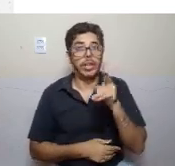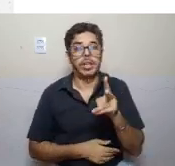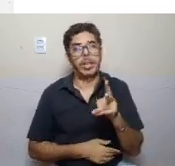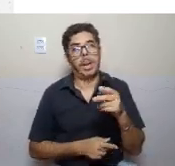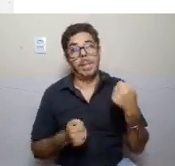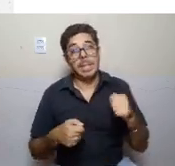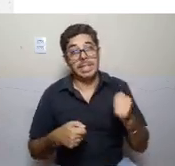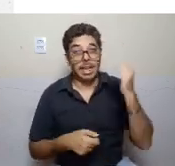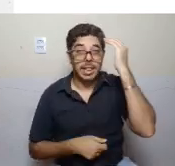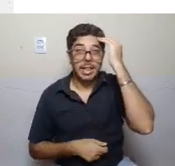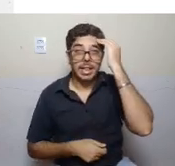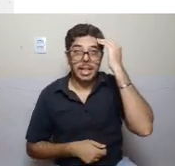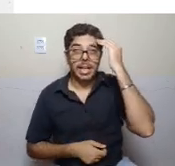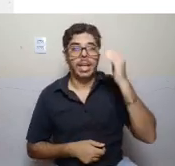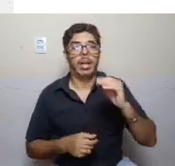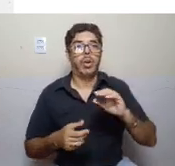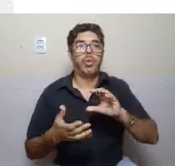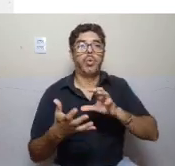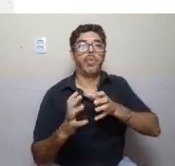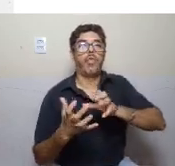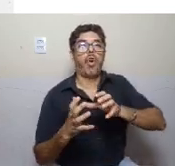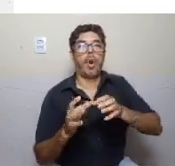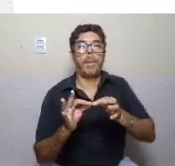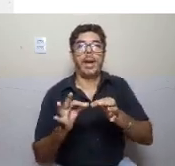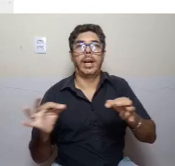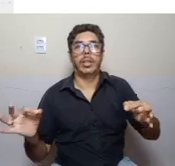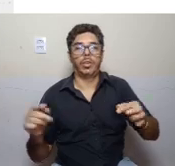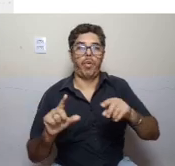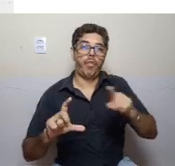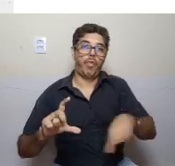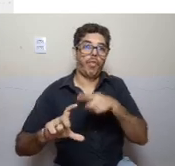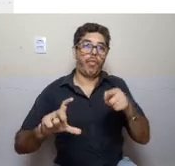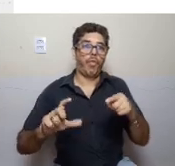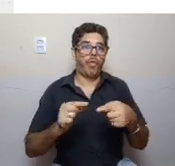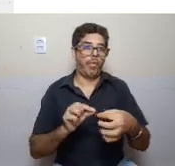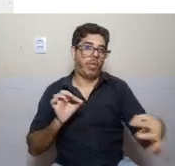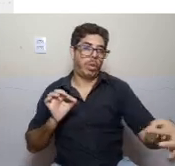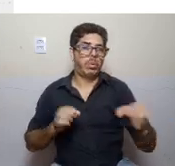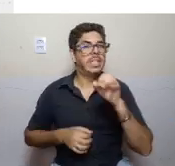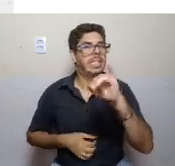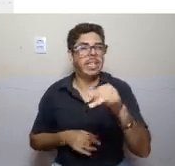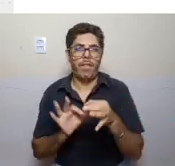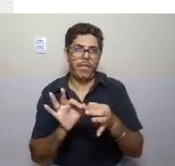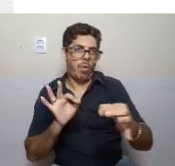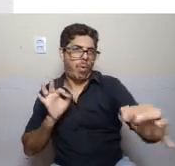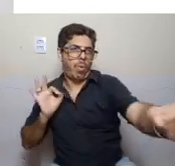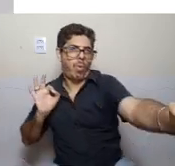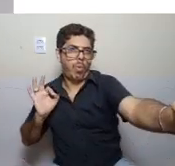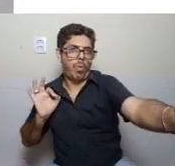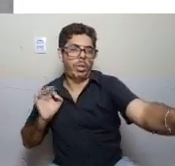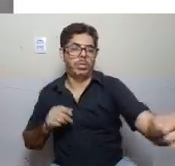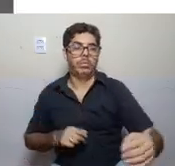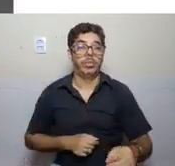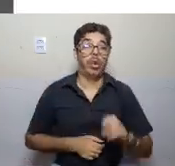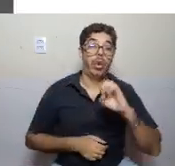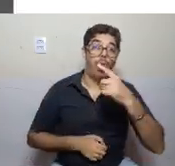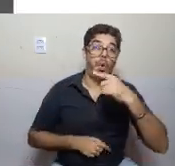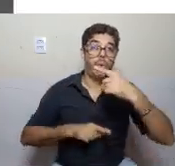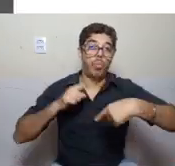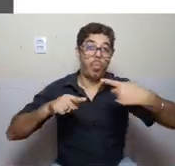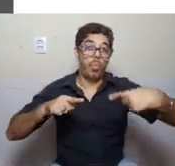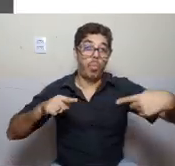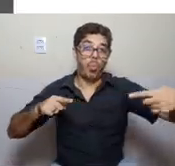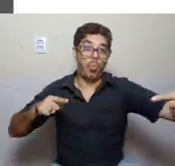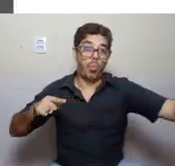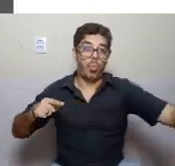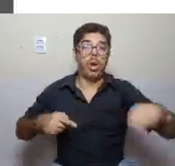vai depender da geometria específica do fio que transporta a corrente. Os campos magnéticos produzidos por um fio longo e reto, um fio